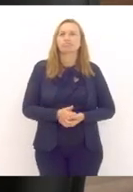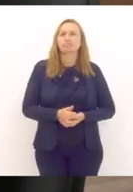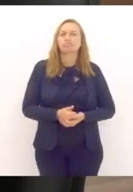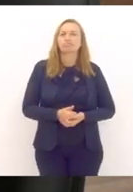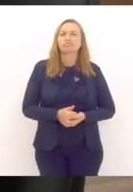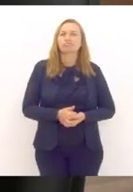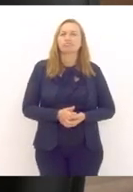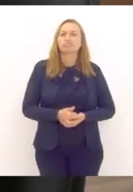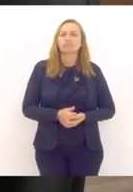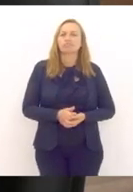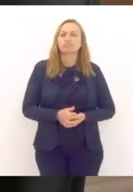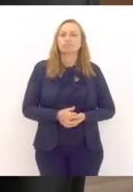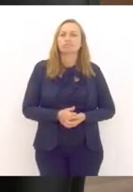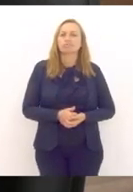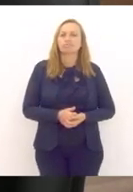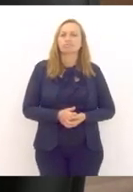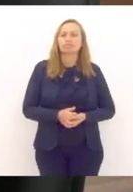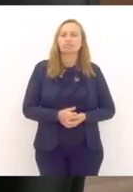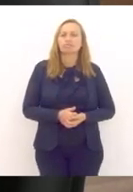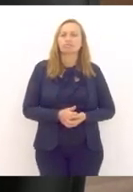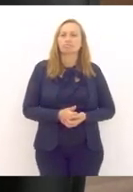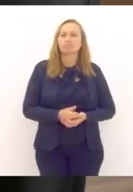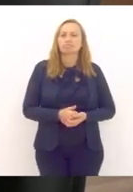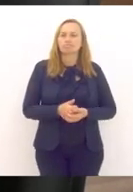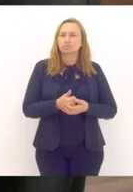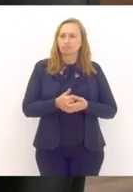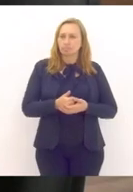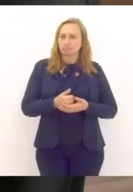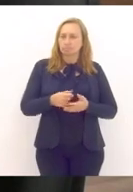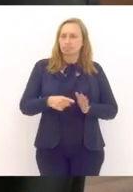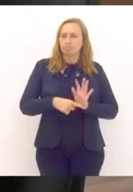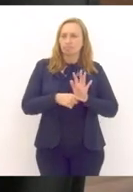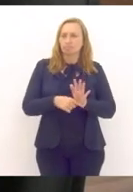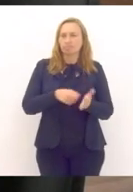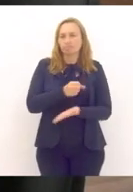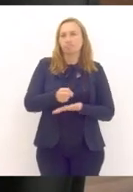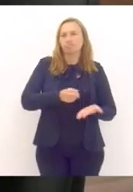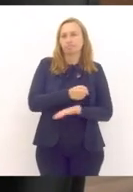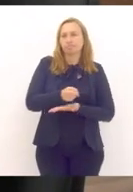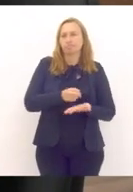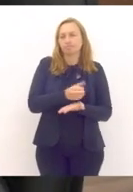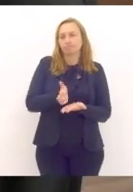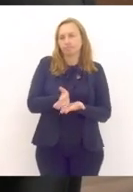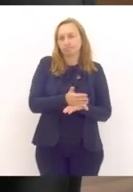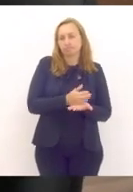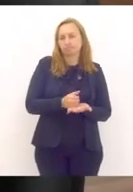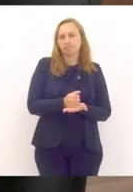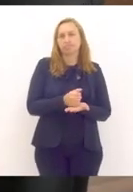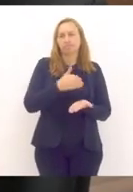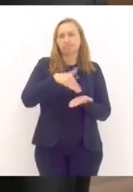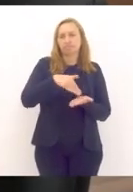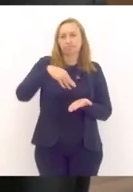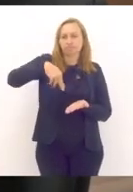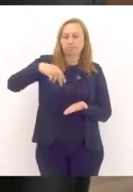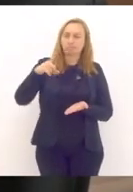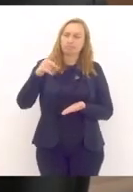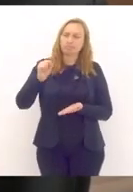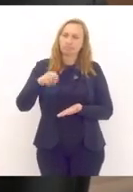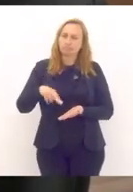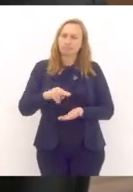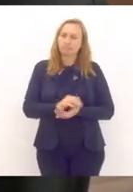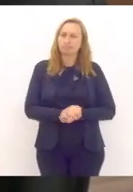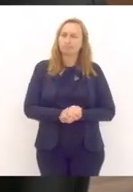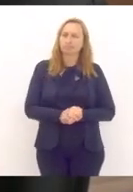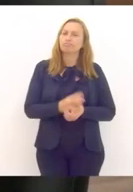medidas judiciais autorizativas para aumento da alíquota base. E, em relação ao secretário Nelson Rocha,